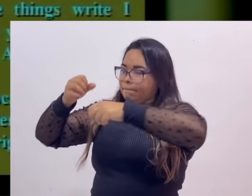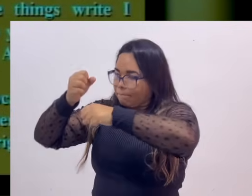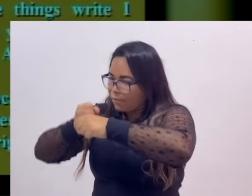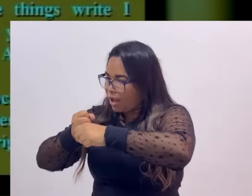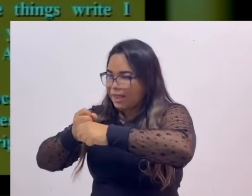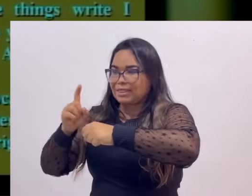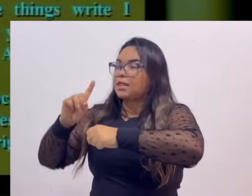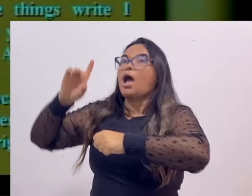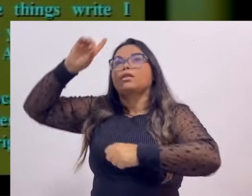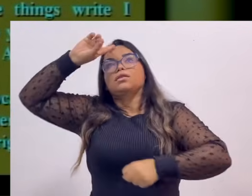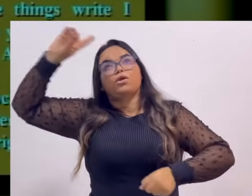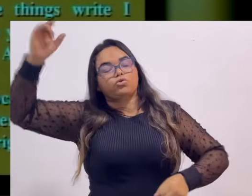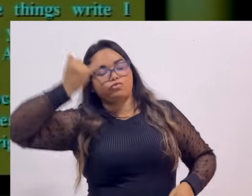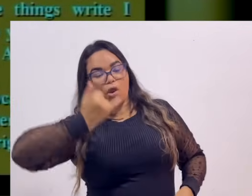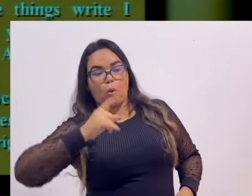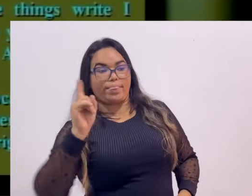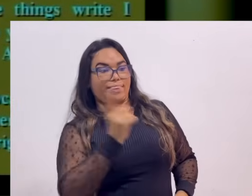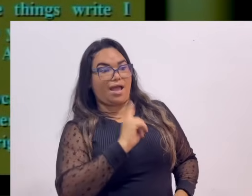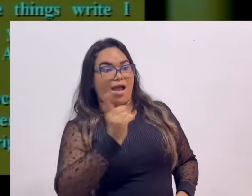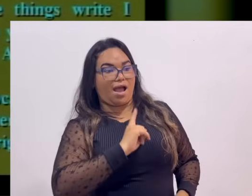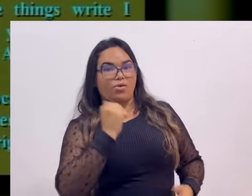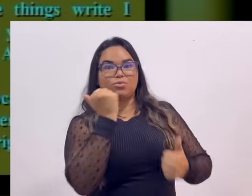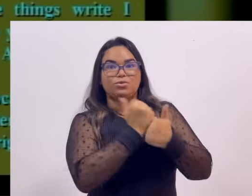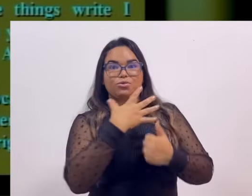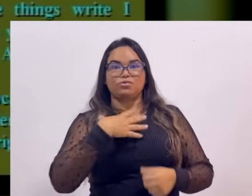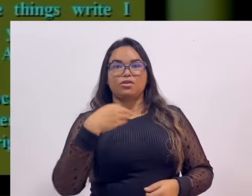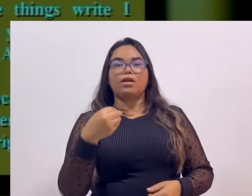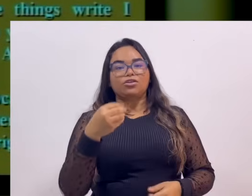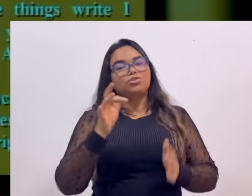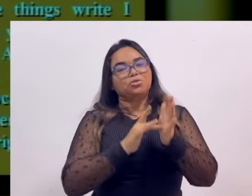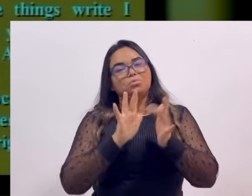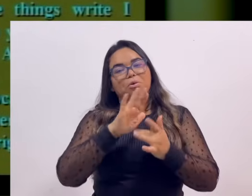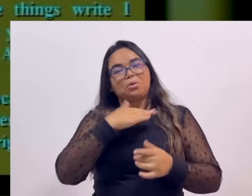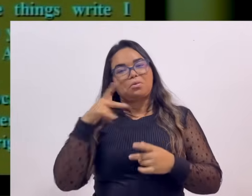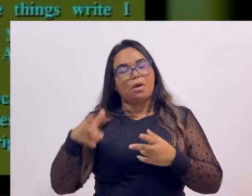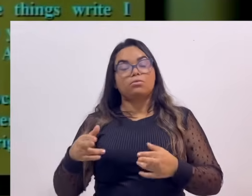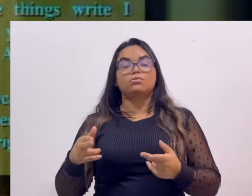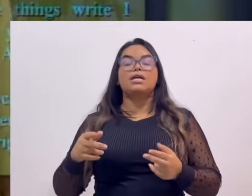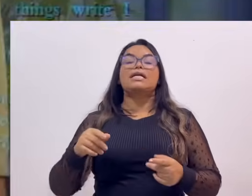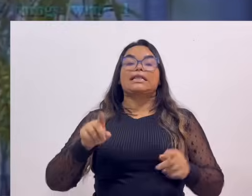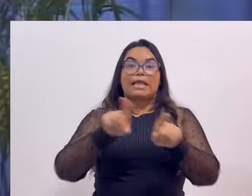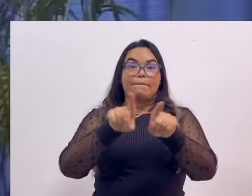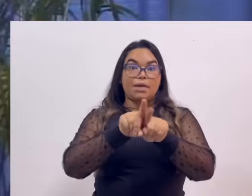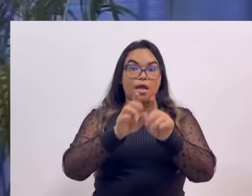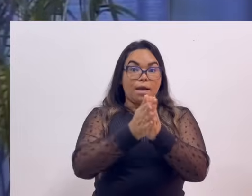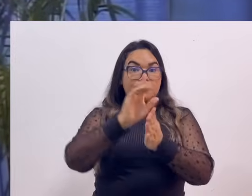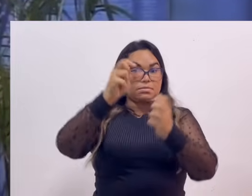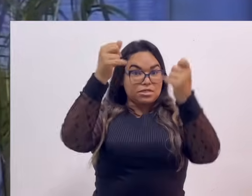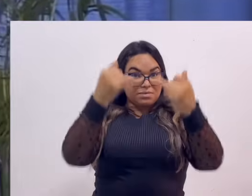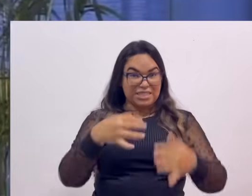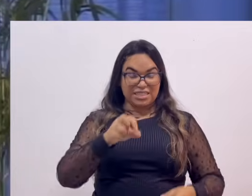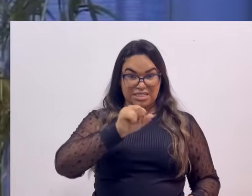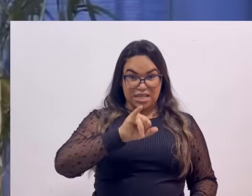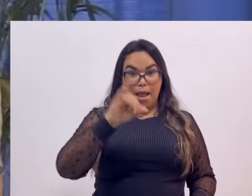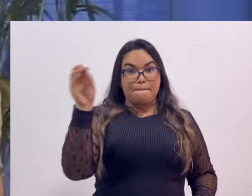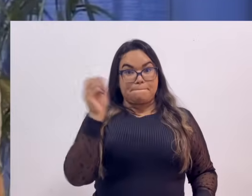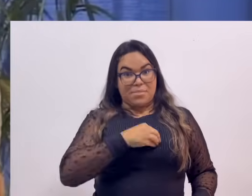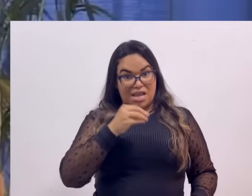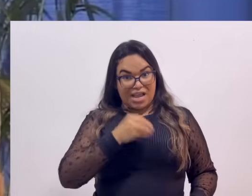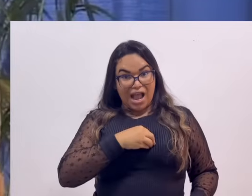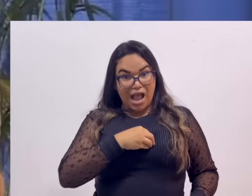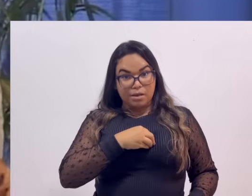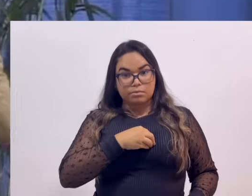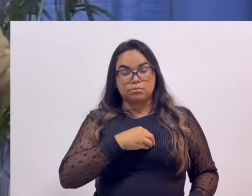escrevo para que não pequeis mas se alguém pecar temos um advogado junto ao pai jesus cristo justo